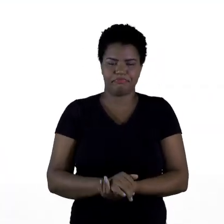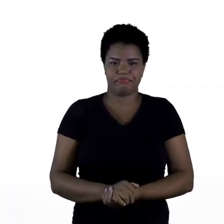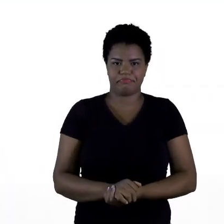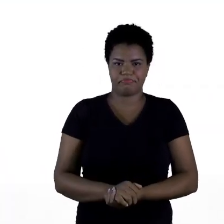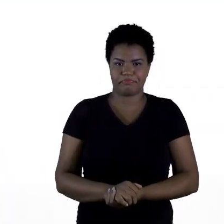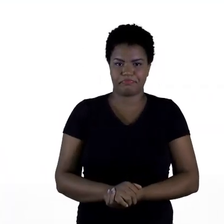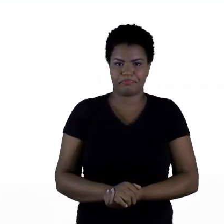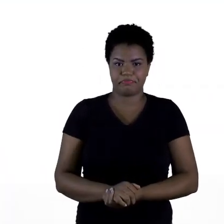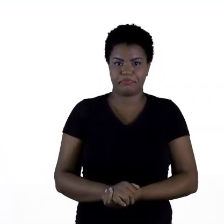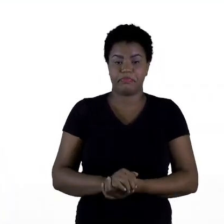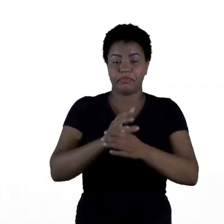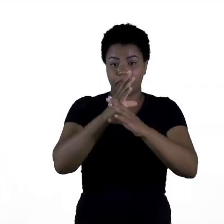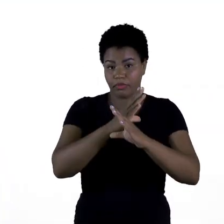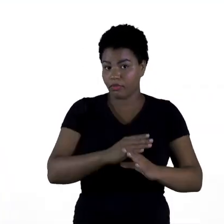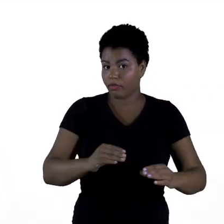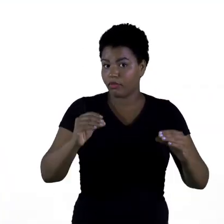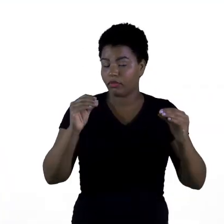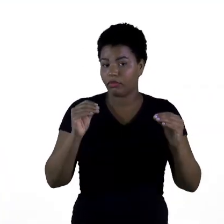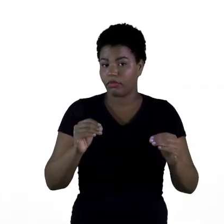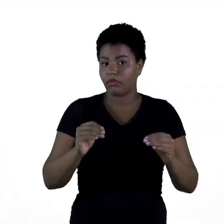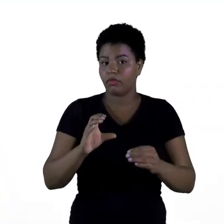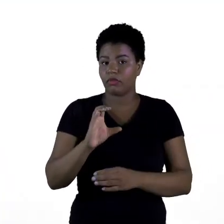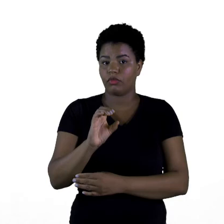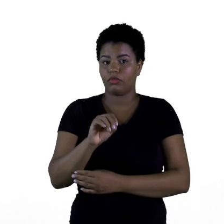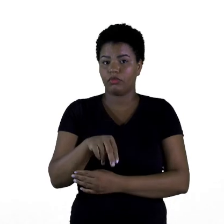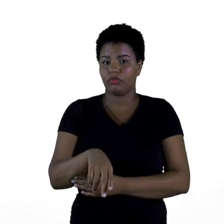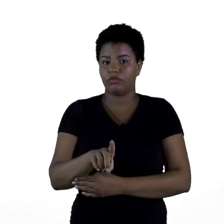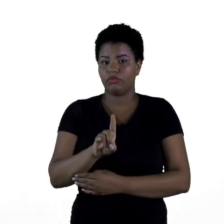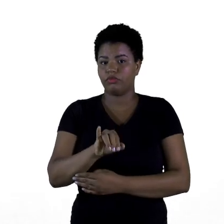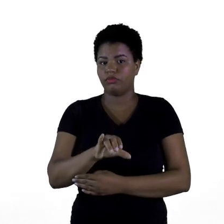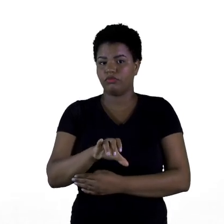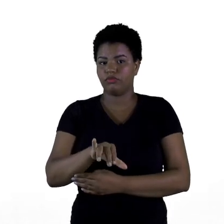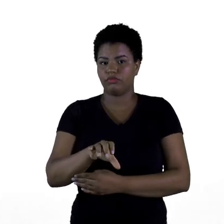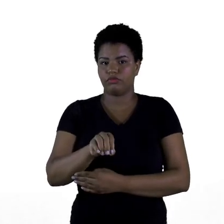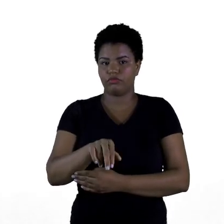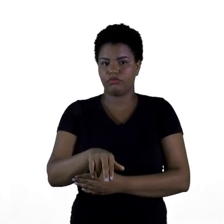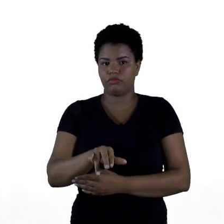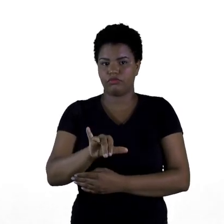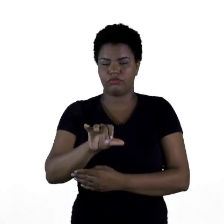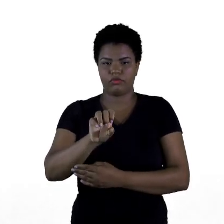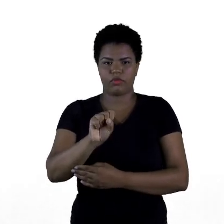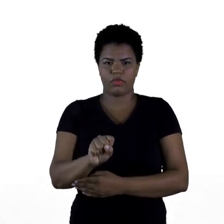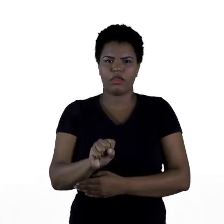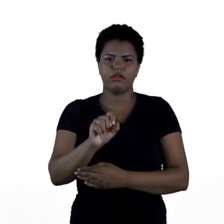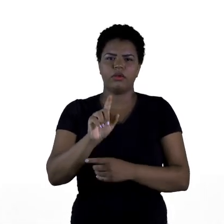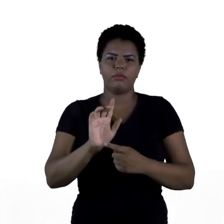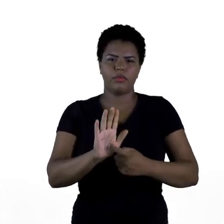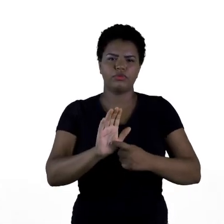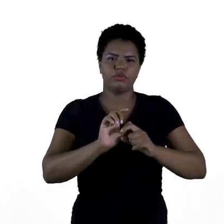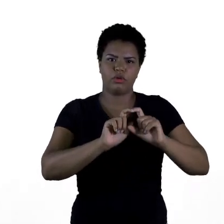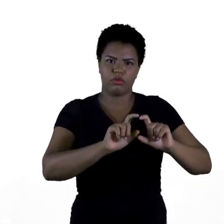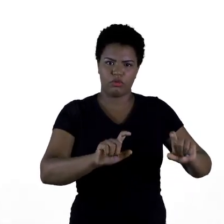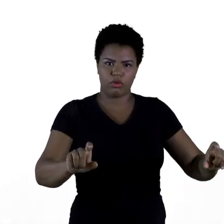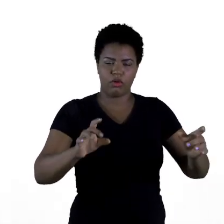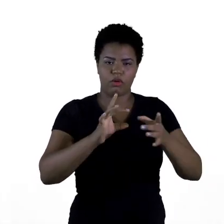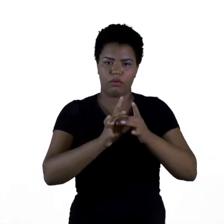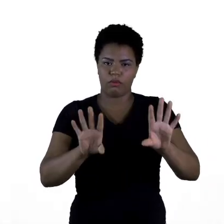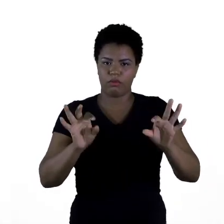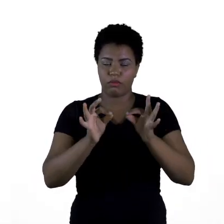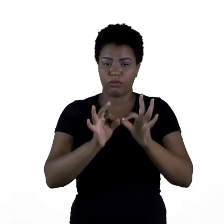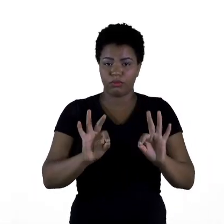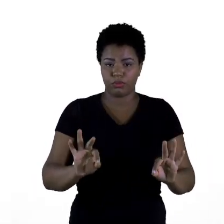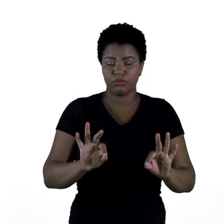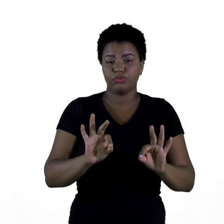uma agora, as conjunções condicionais. indicam orações subordinadas que